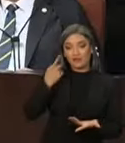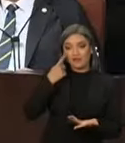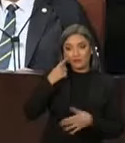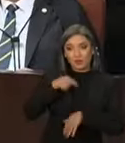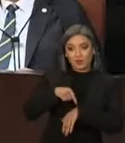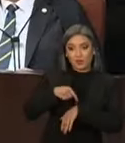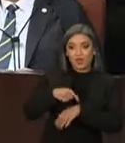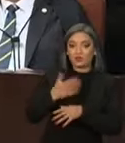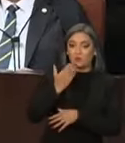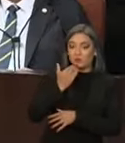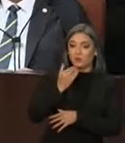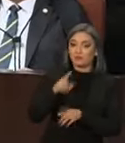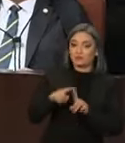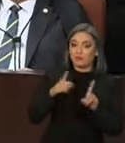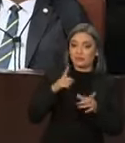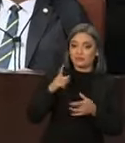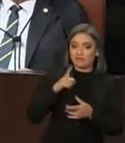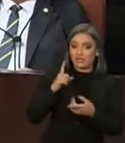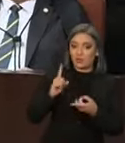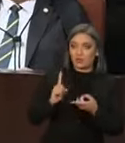tenho